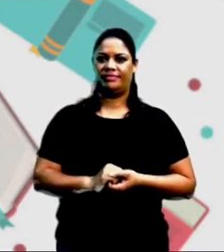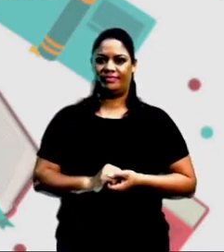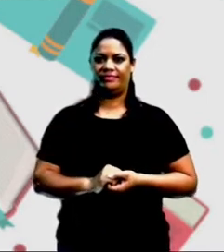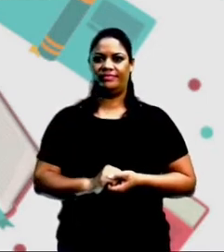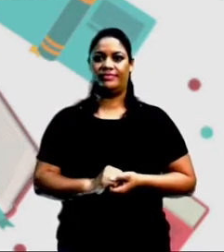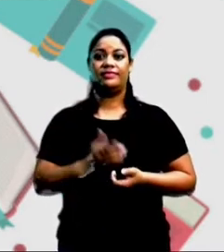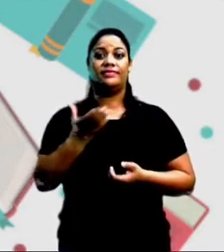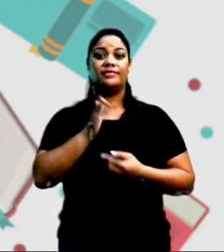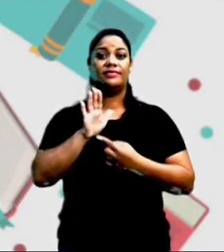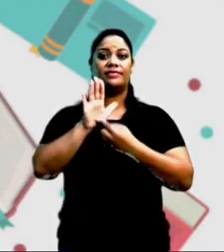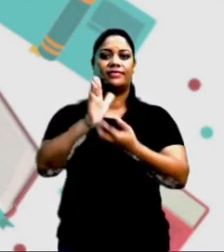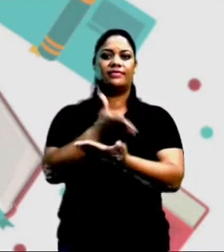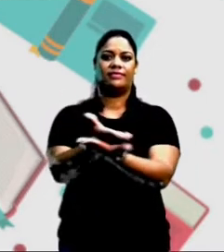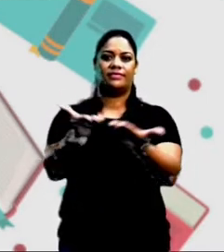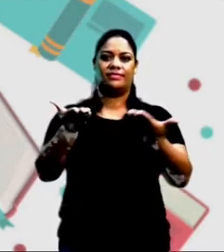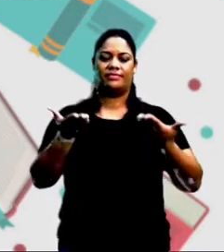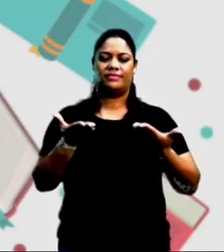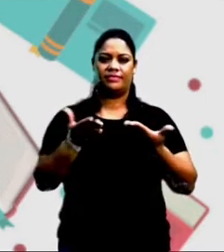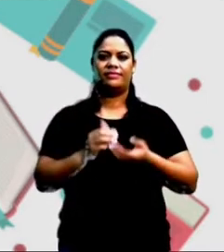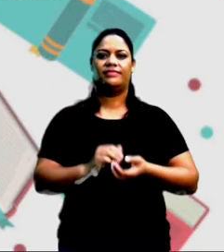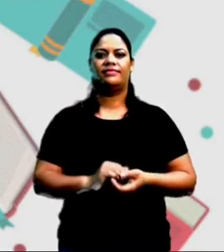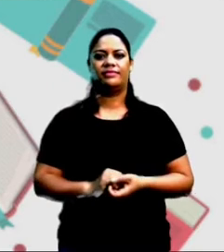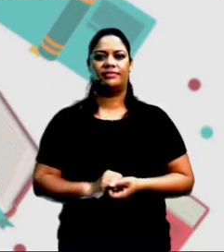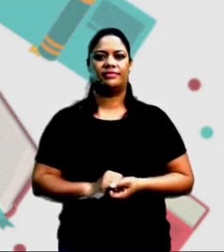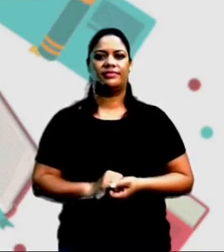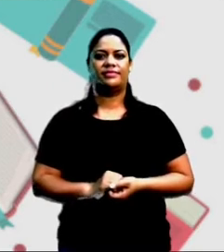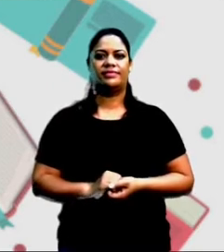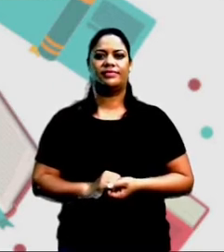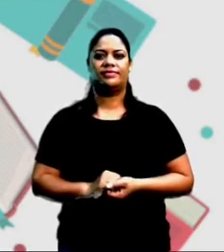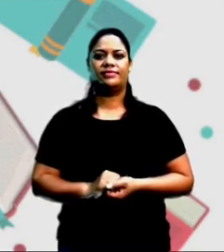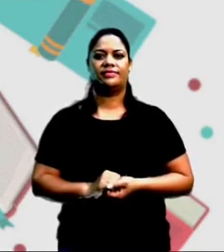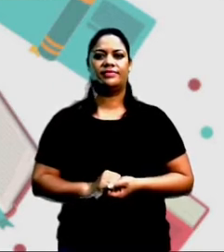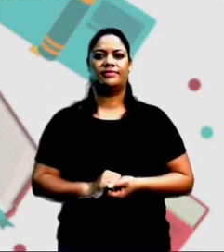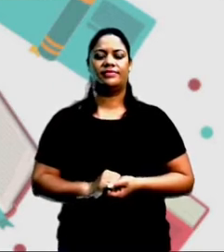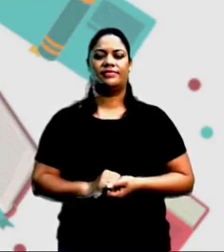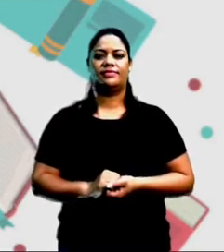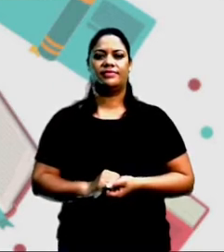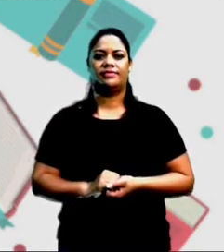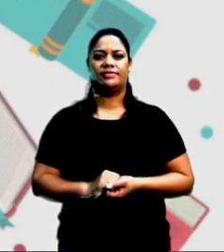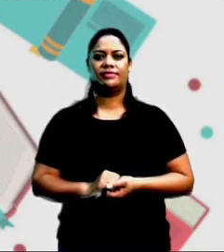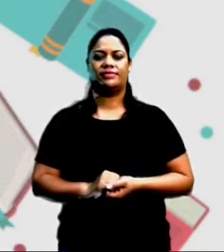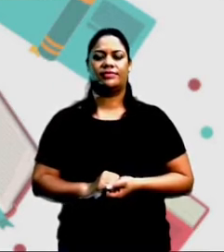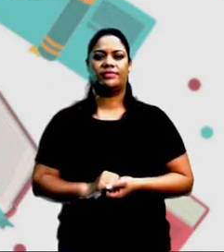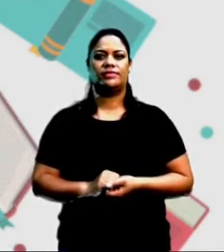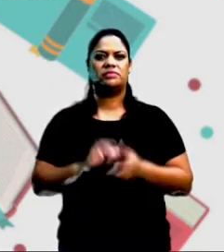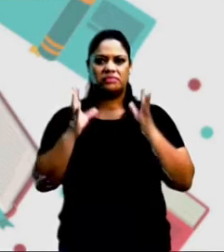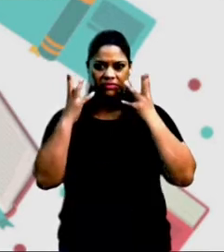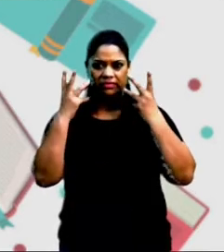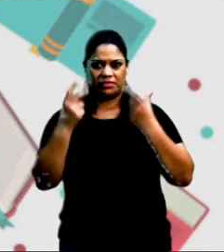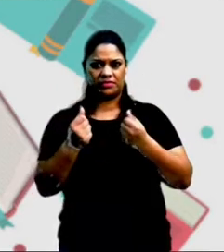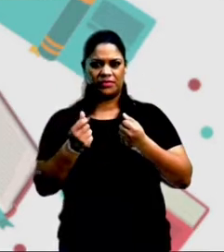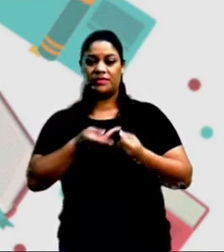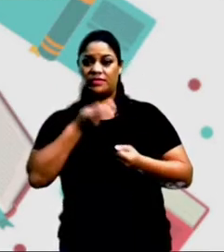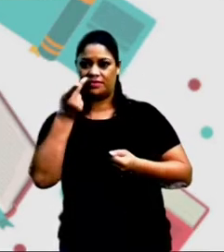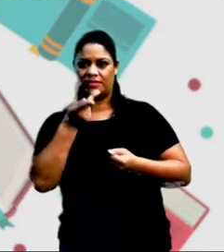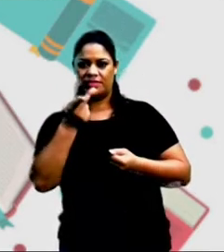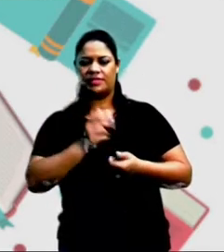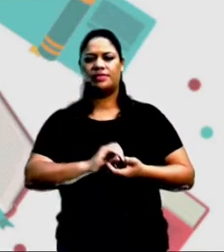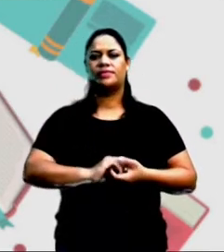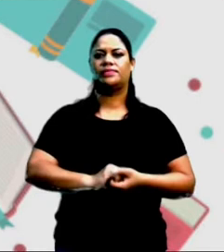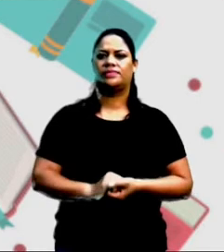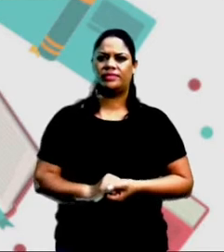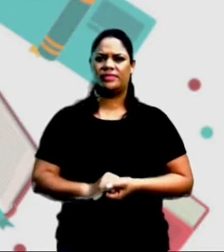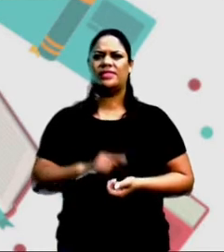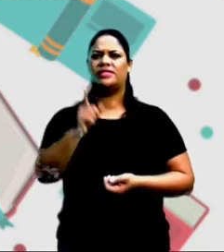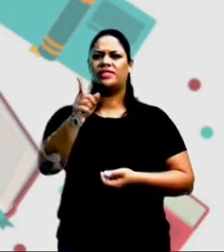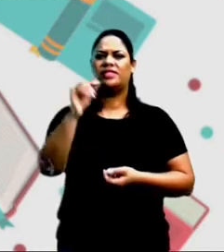que ele quer passar? Veja, o dinossauro ficou falando para Horácio que ele